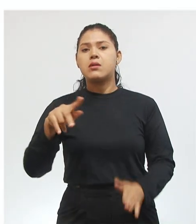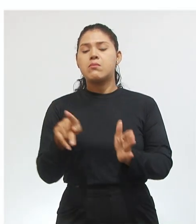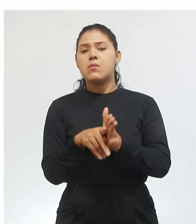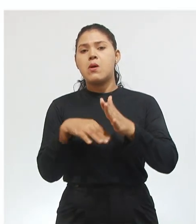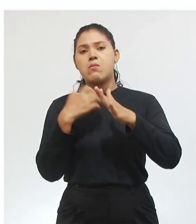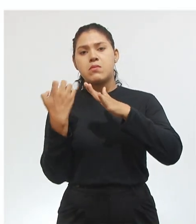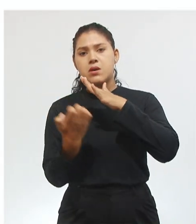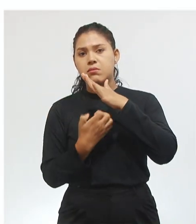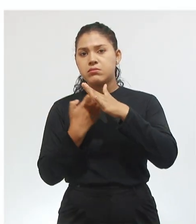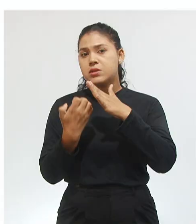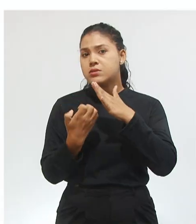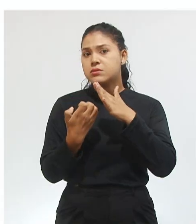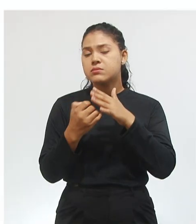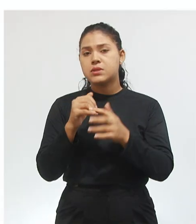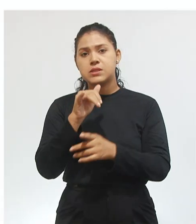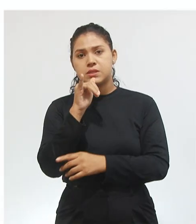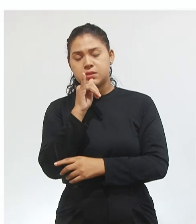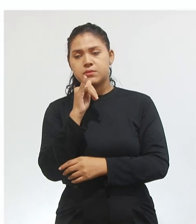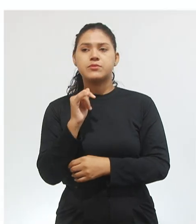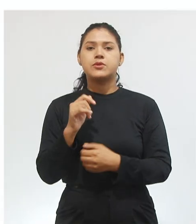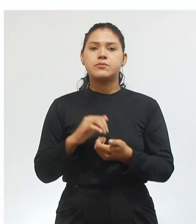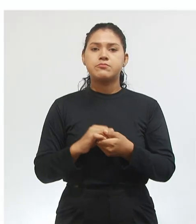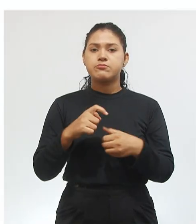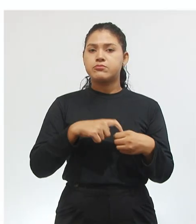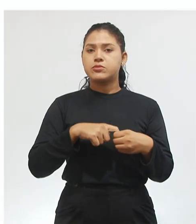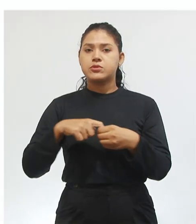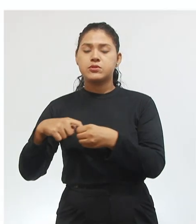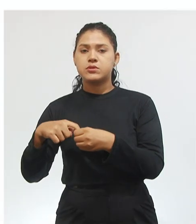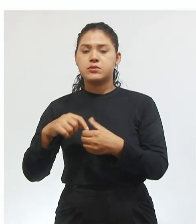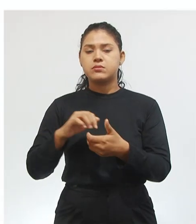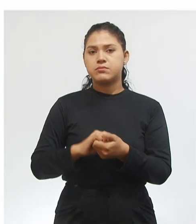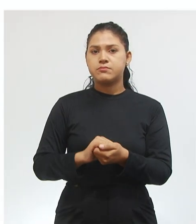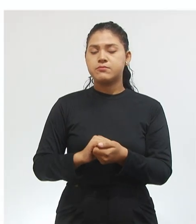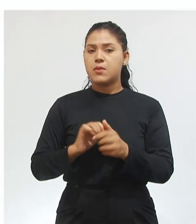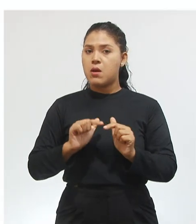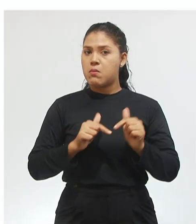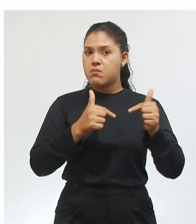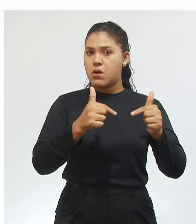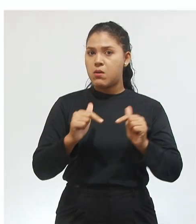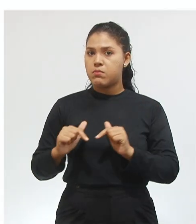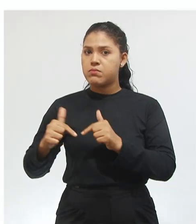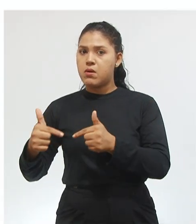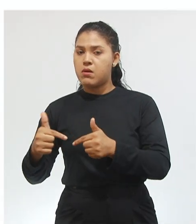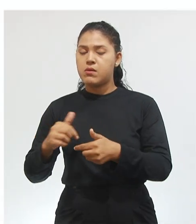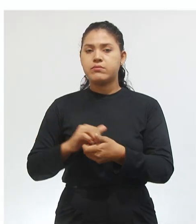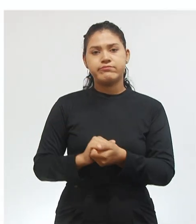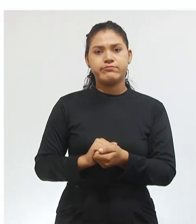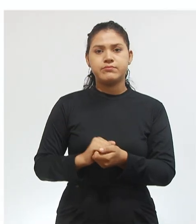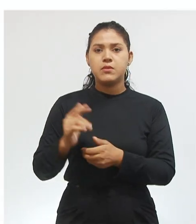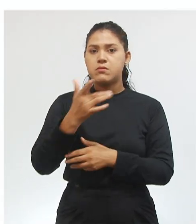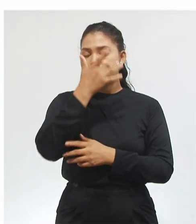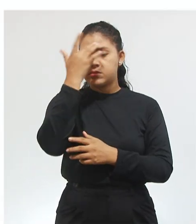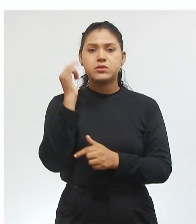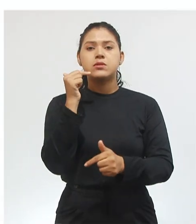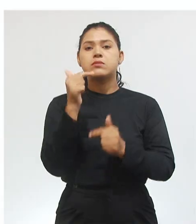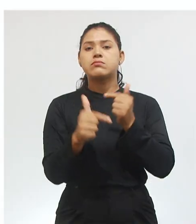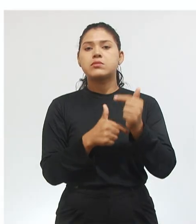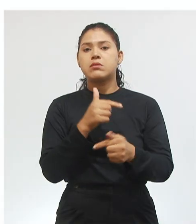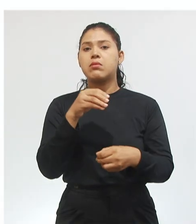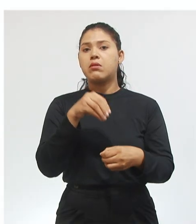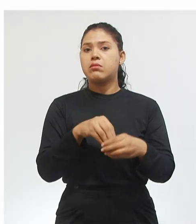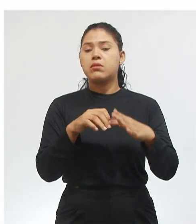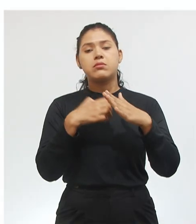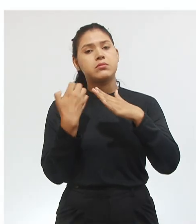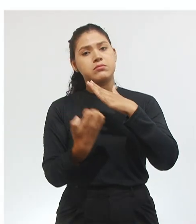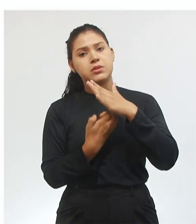nesse Esso como os fornecedores os próprios concorrentes né como os colaboradores que trabalham nessa